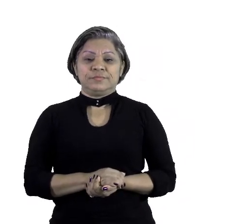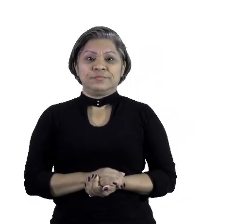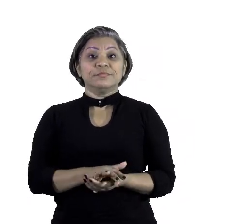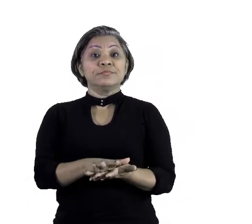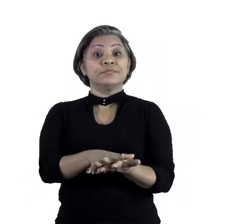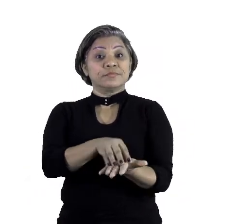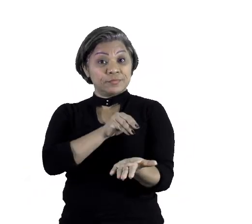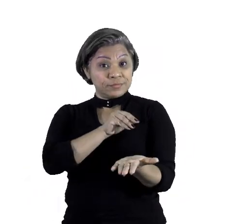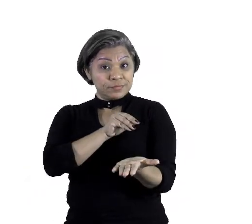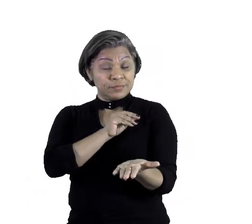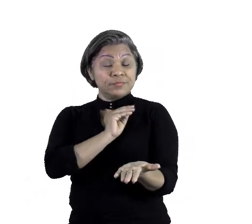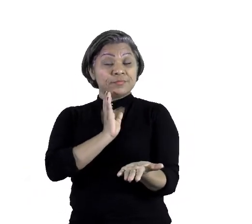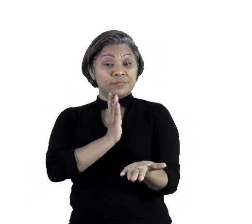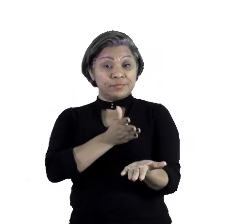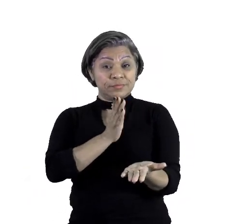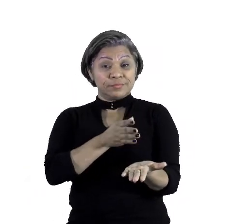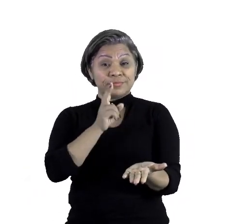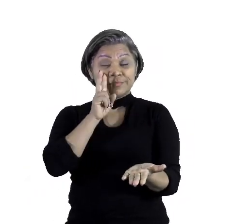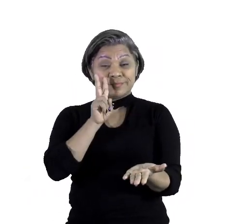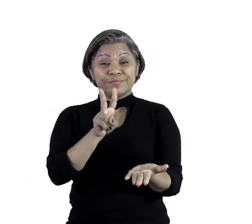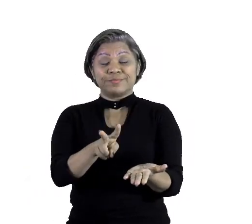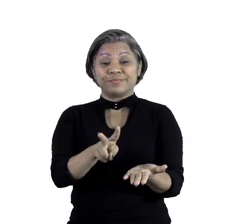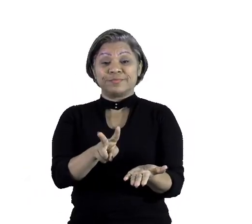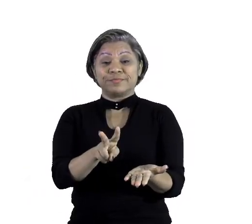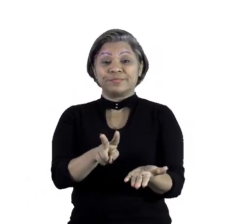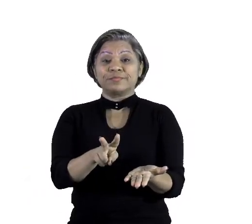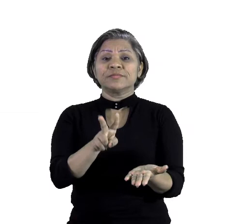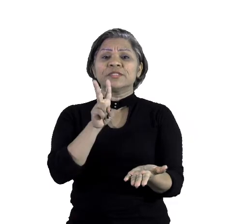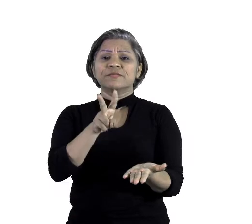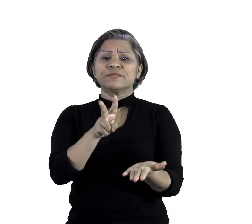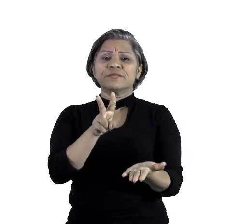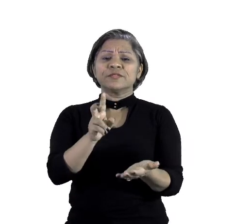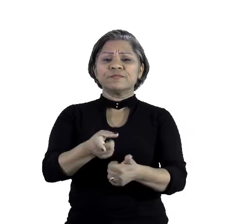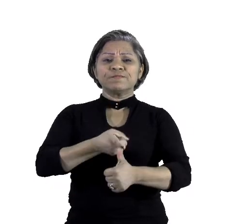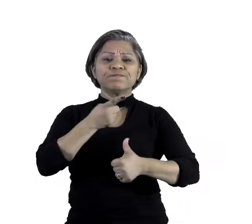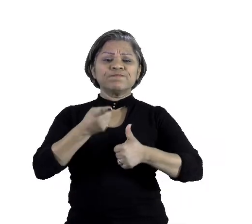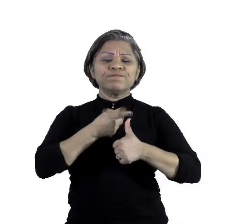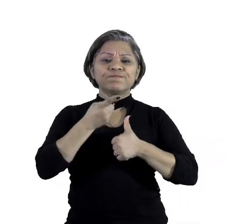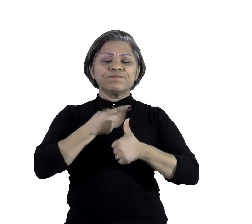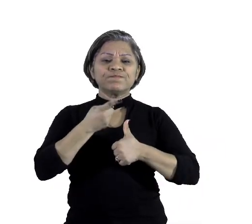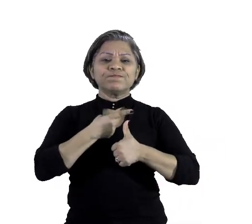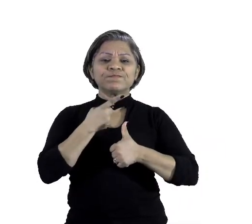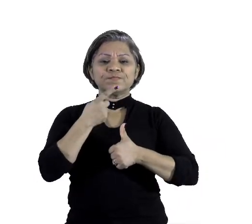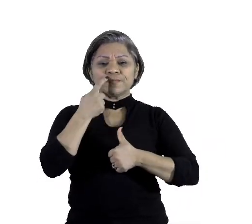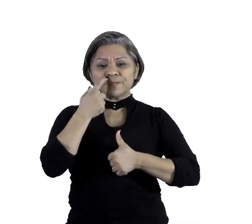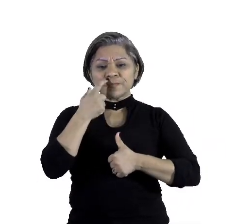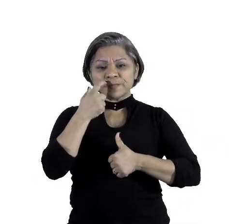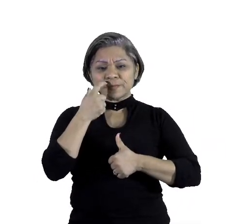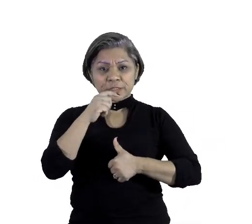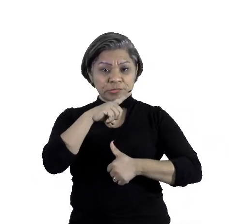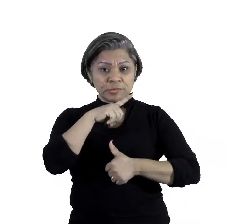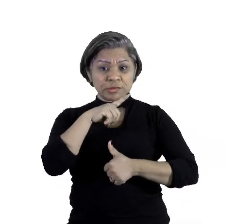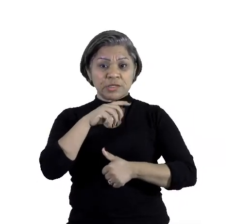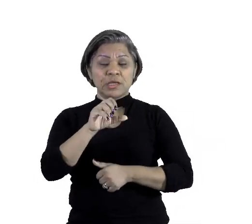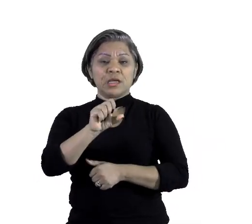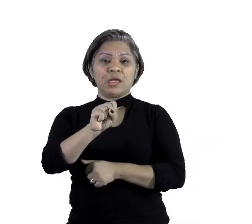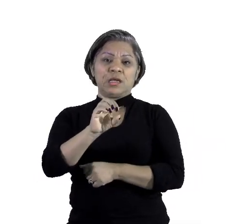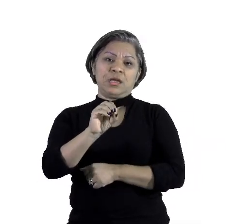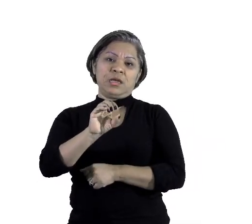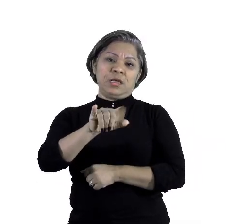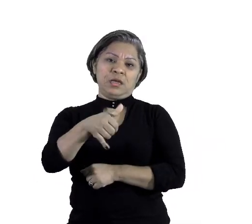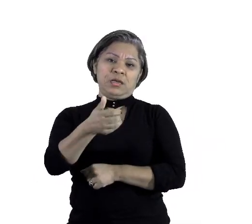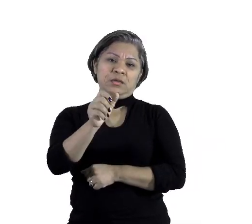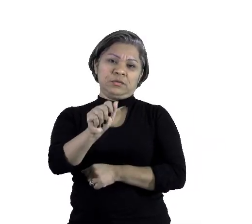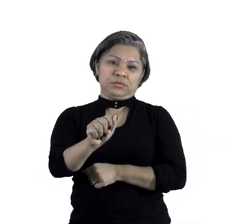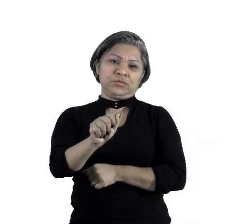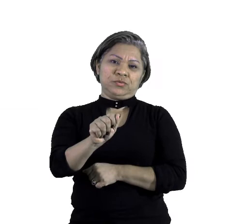Copiaram? Muito bem. Vocês viram que em primeiro lugar está quem? A soja. 58% do que é produzido